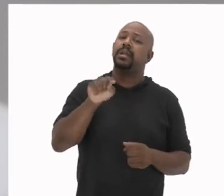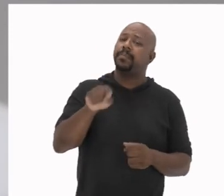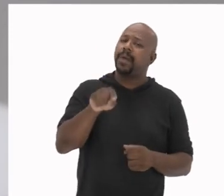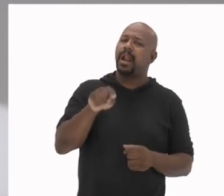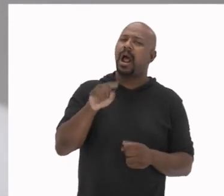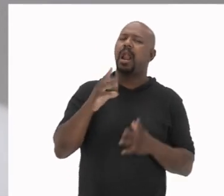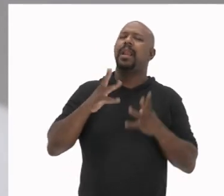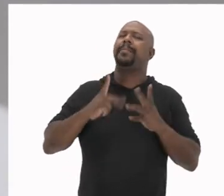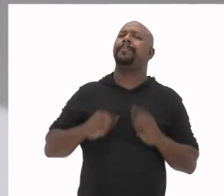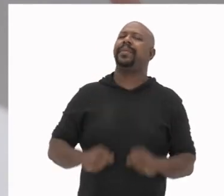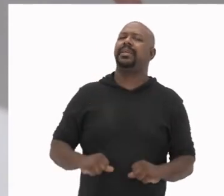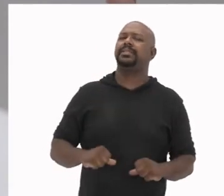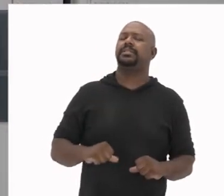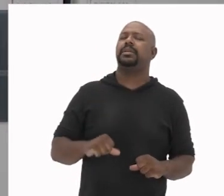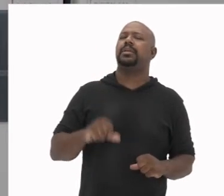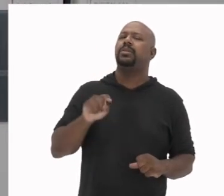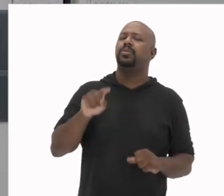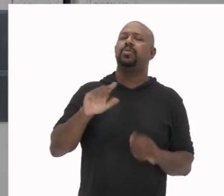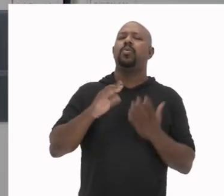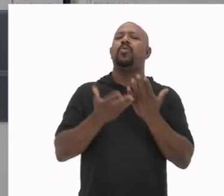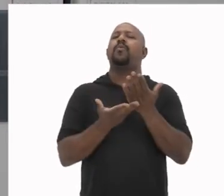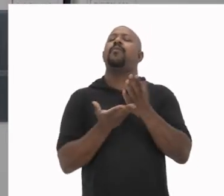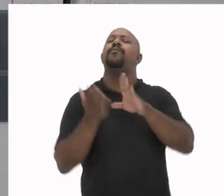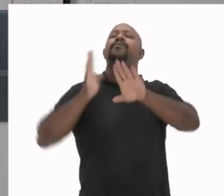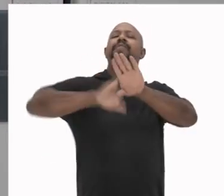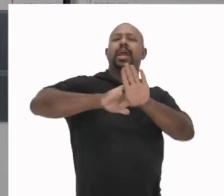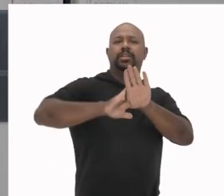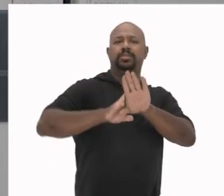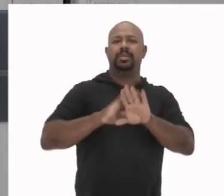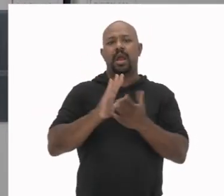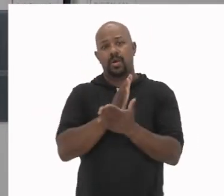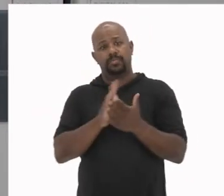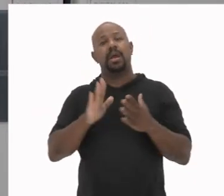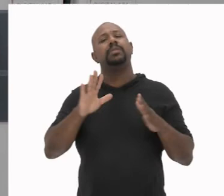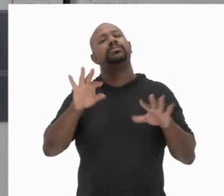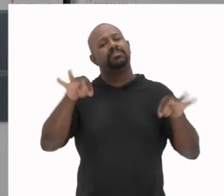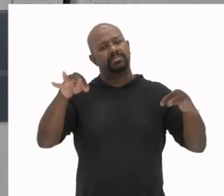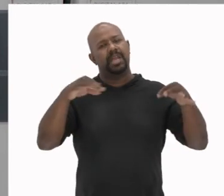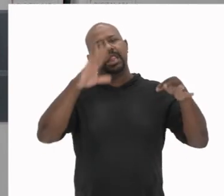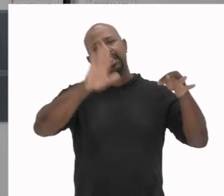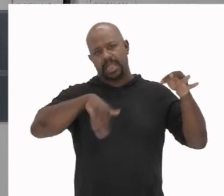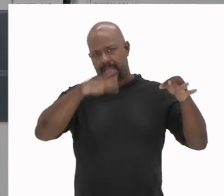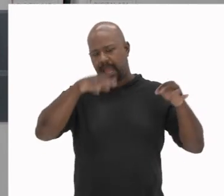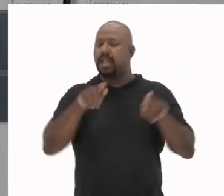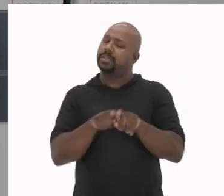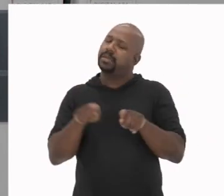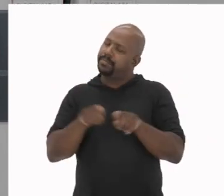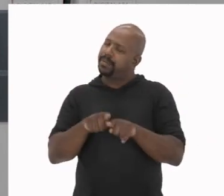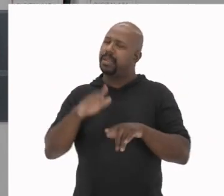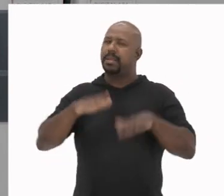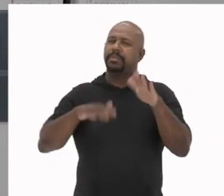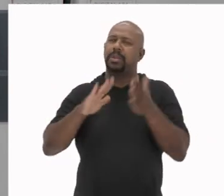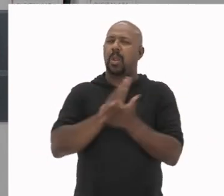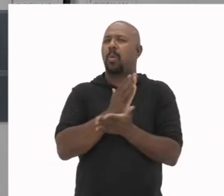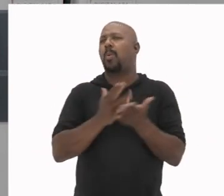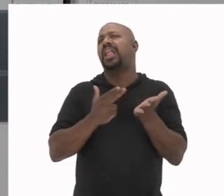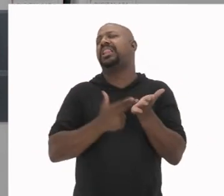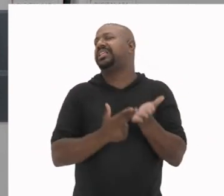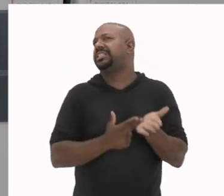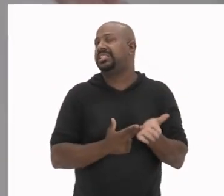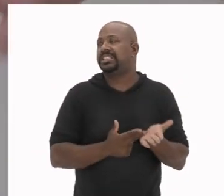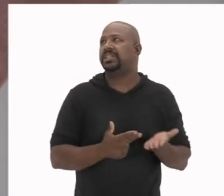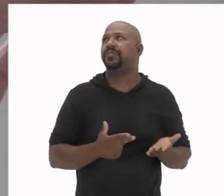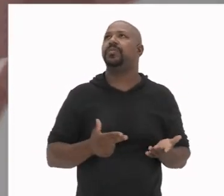para limpeza pelo verso da obra, tá? Em alguns casos, nas telas também, dependendo de